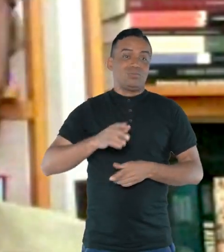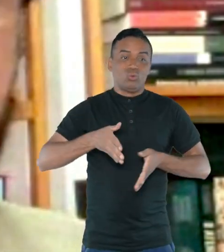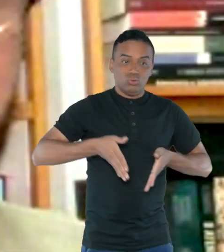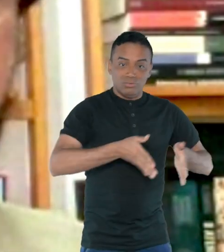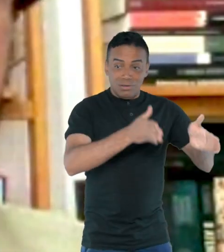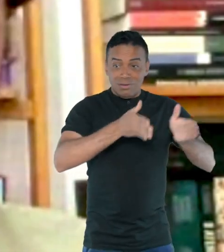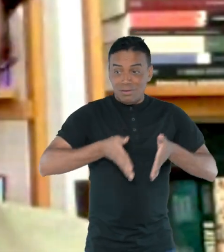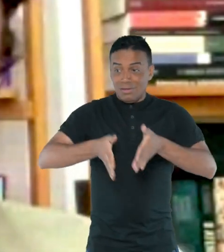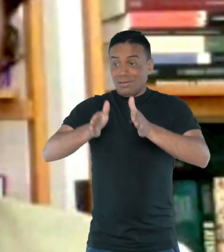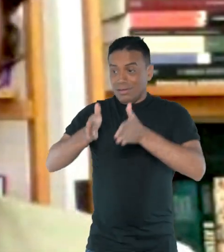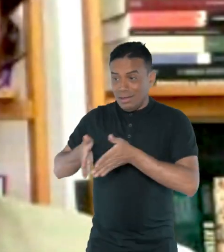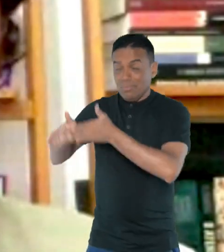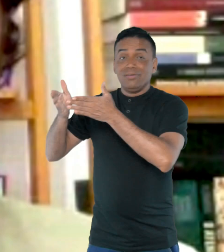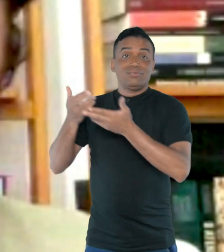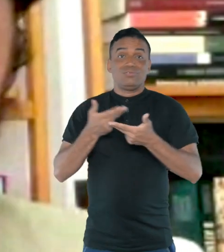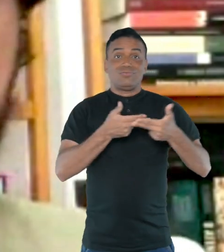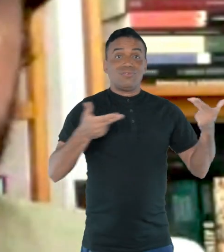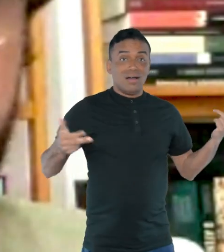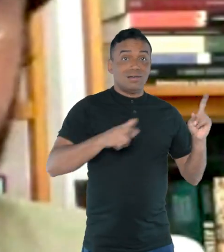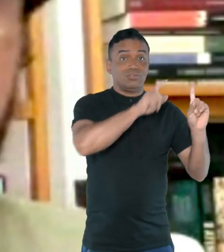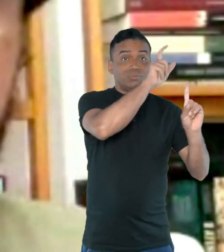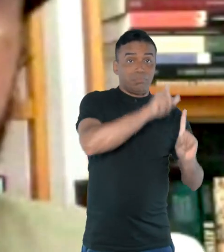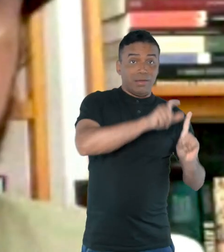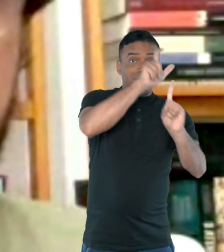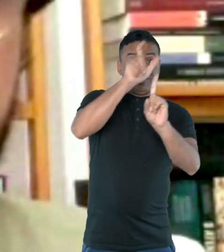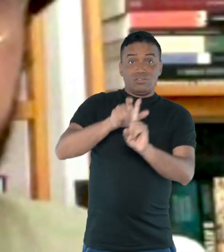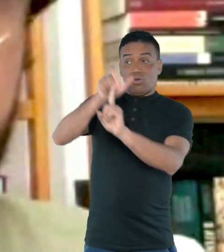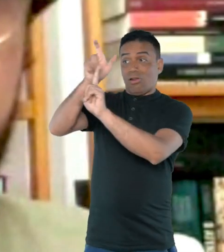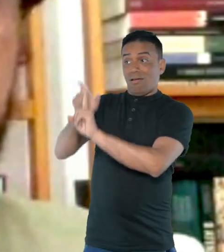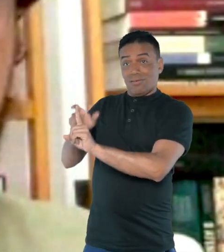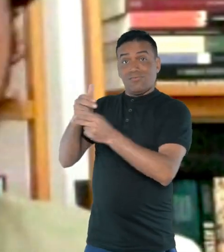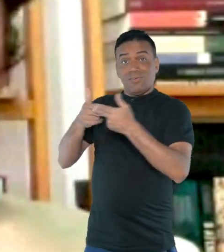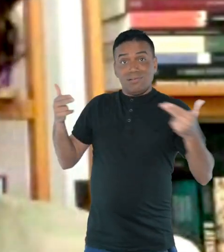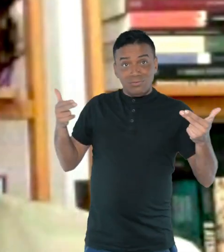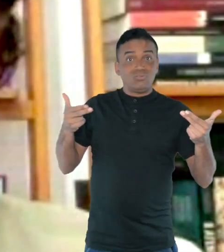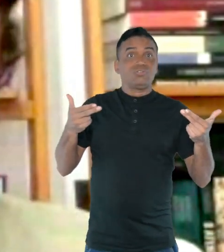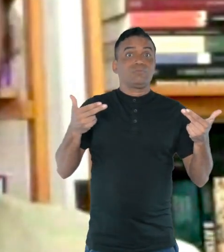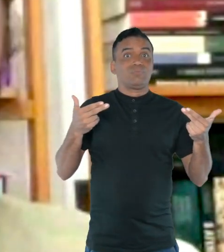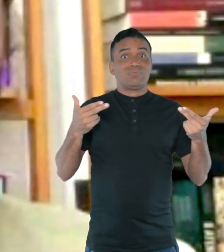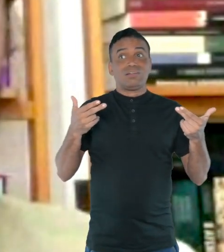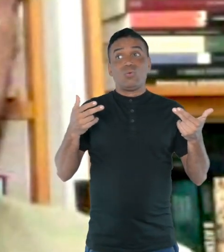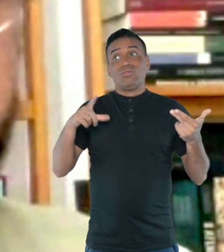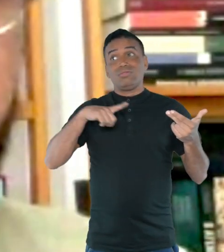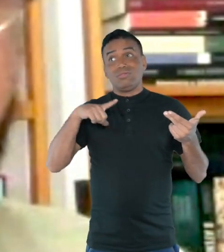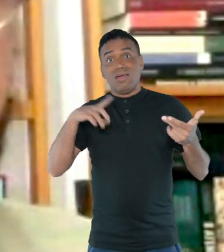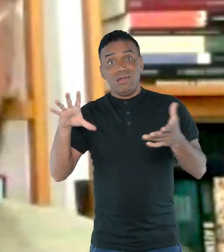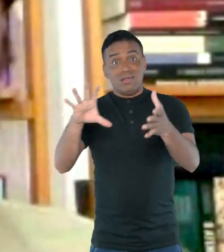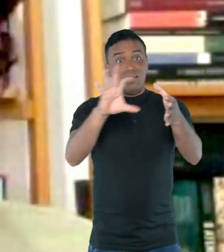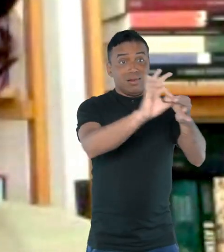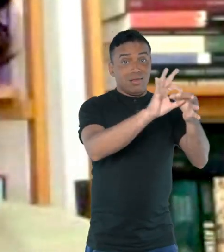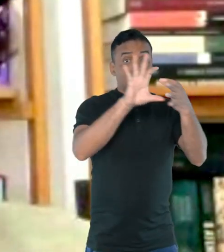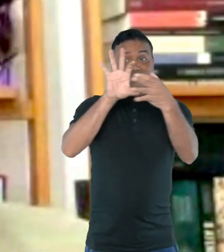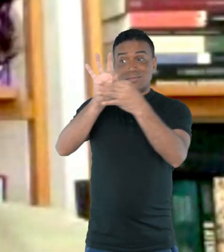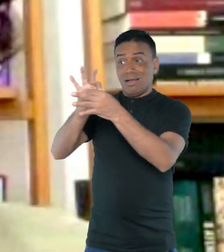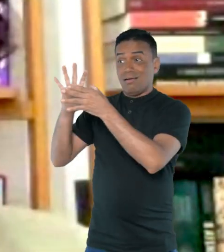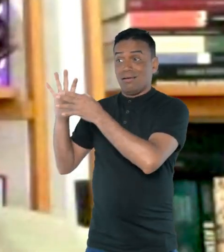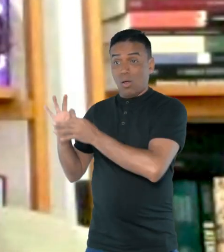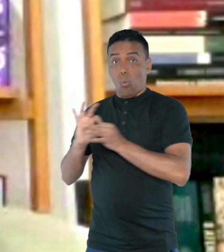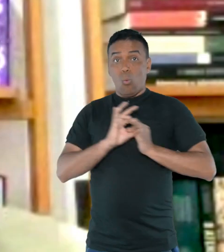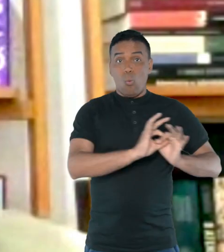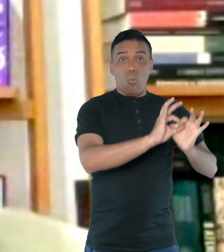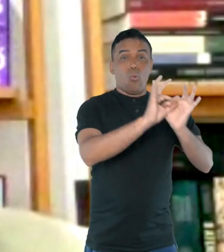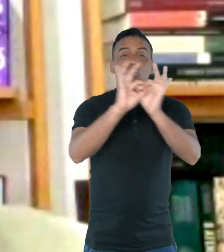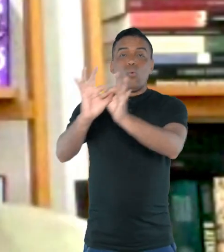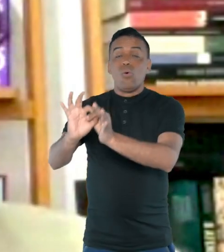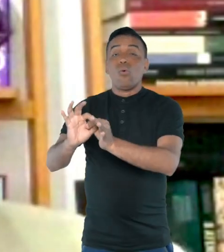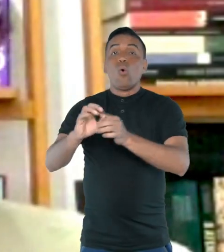muitos personagens são trajetórias que se cruzam, entrecruzam, acontecem em